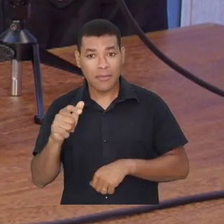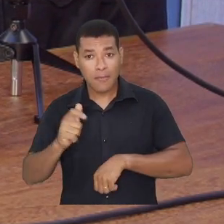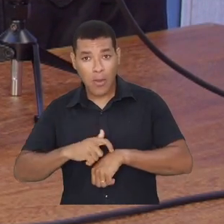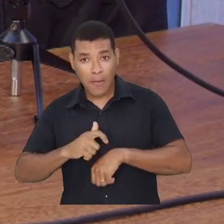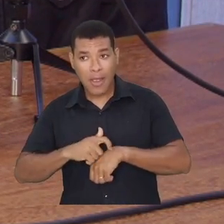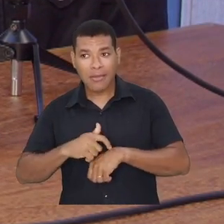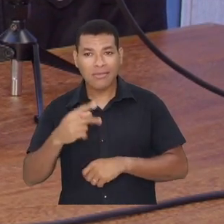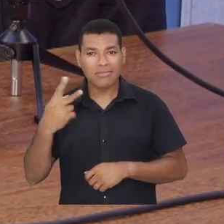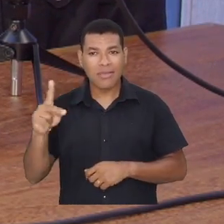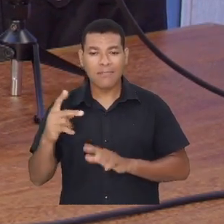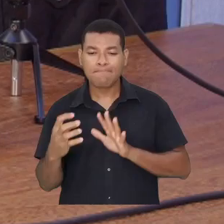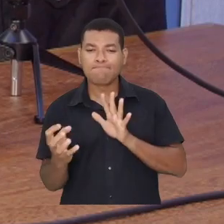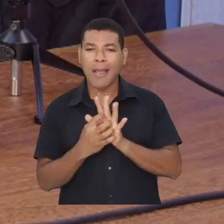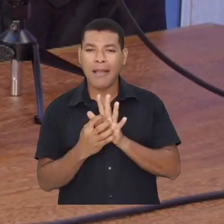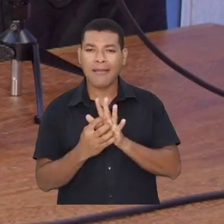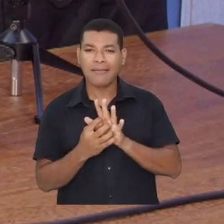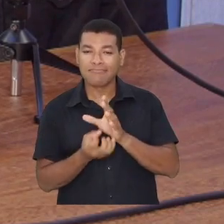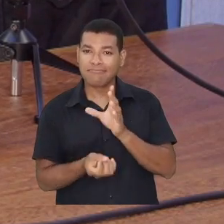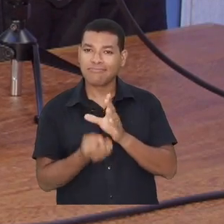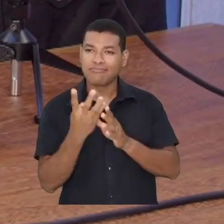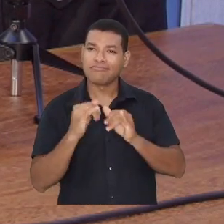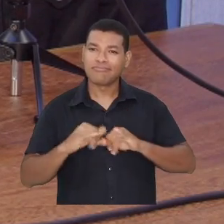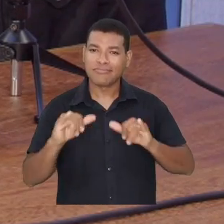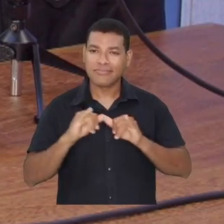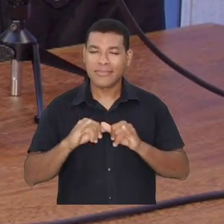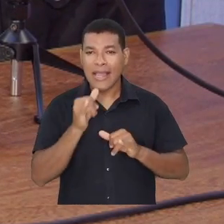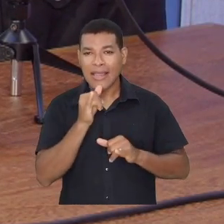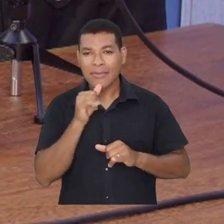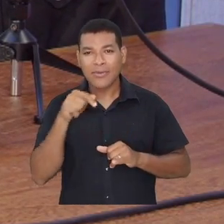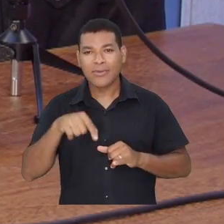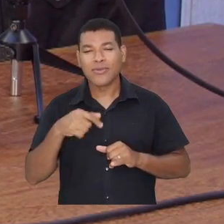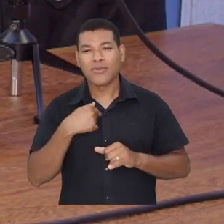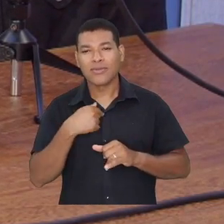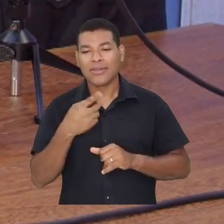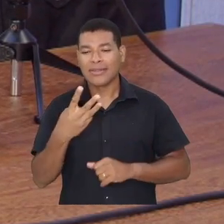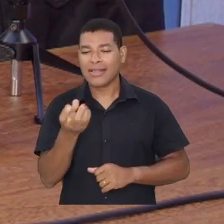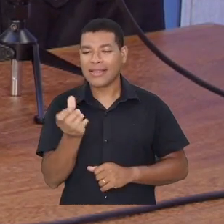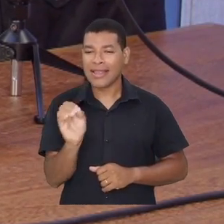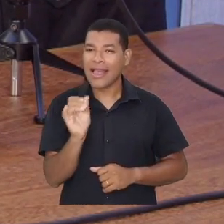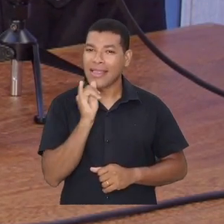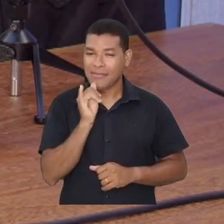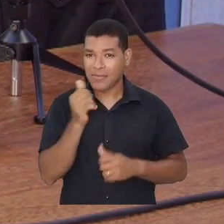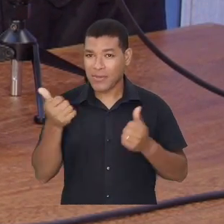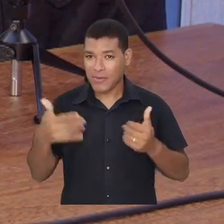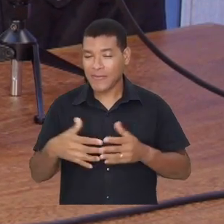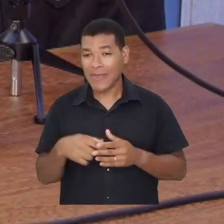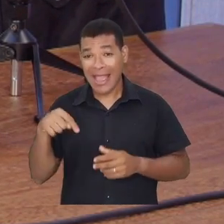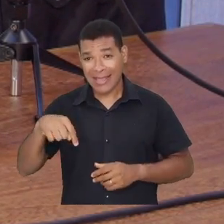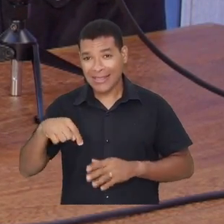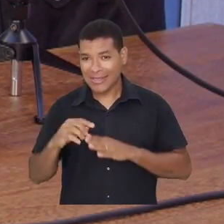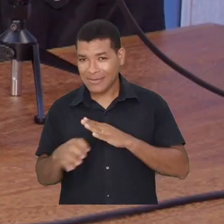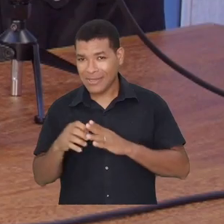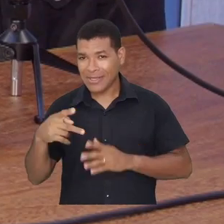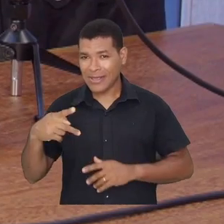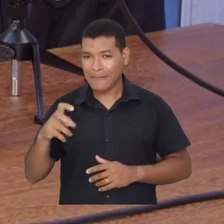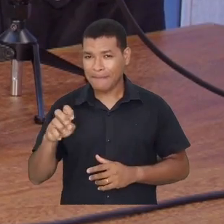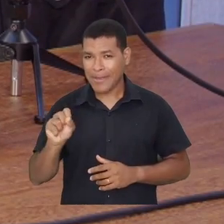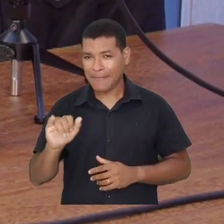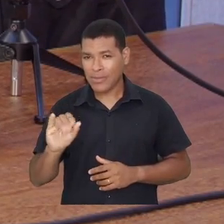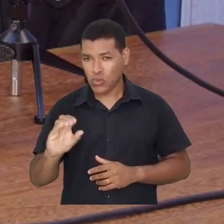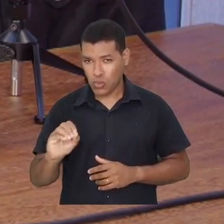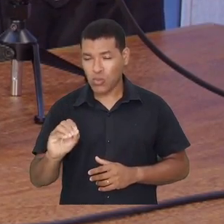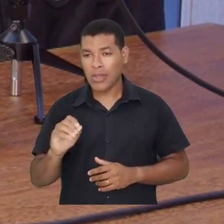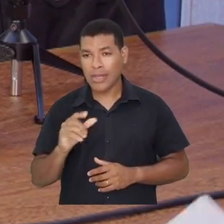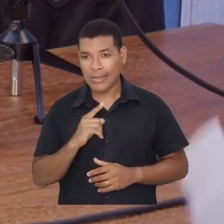construção da tua marca empregadora, como a gente está falando do 360. Então, na PepsiCo, a gente tem a estratégia do